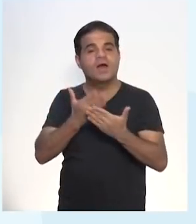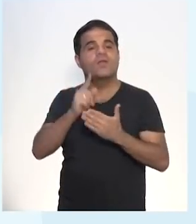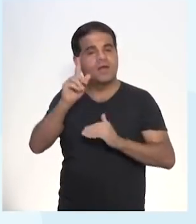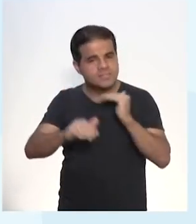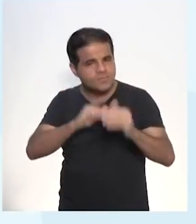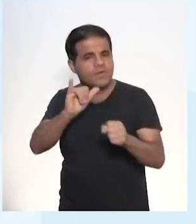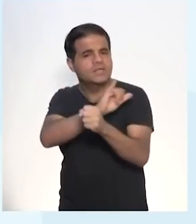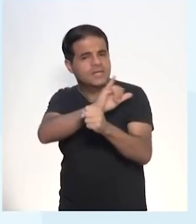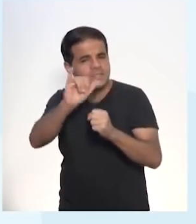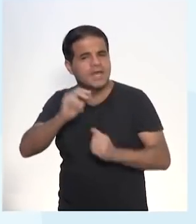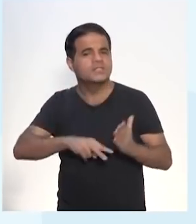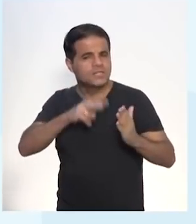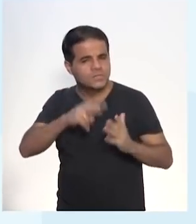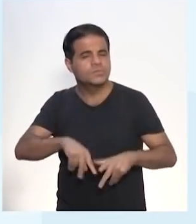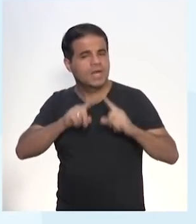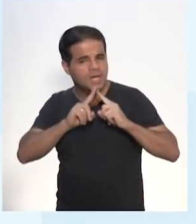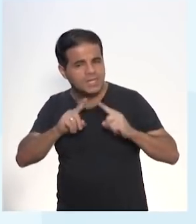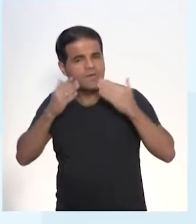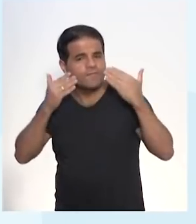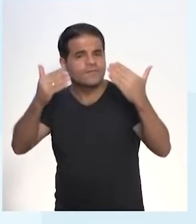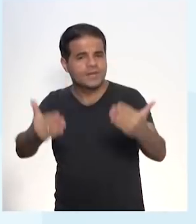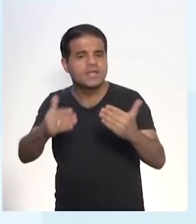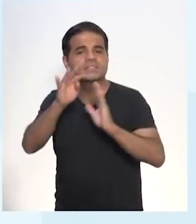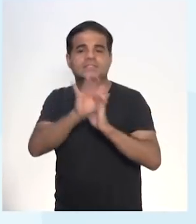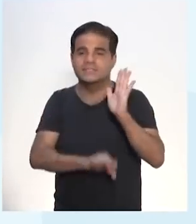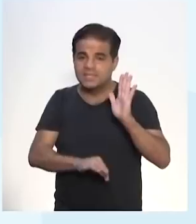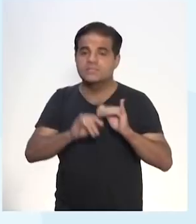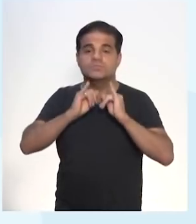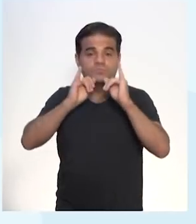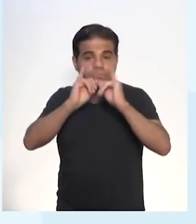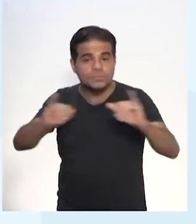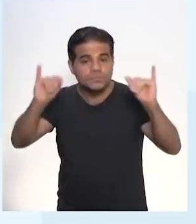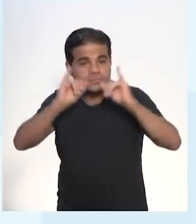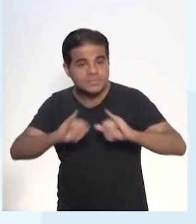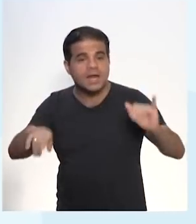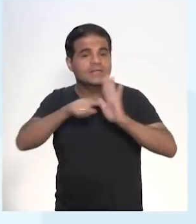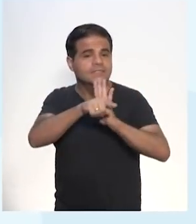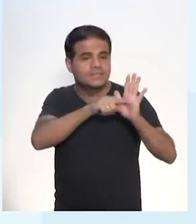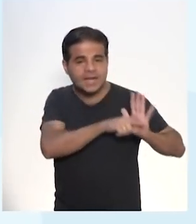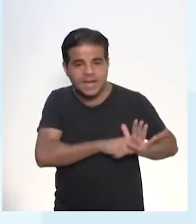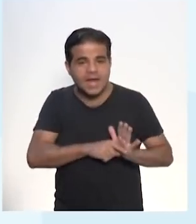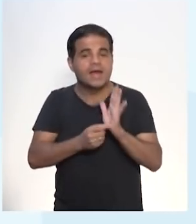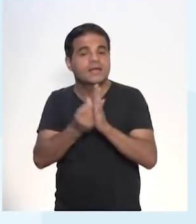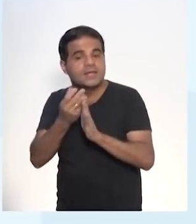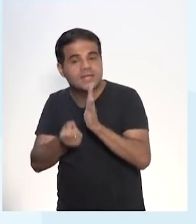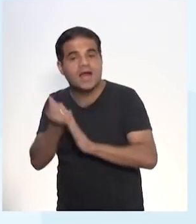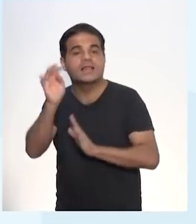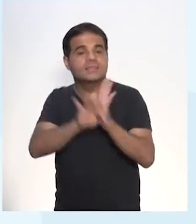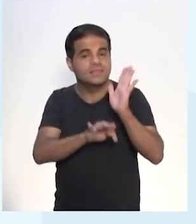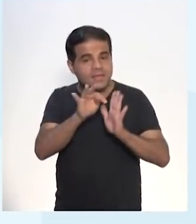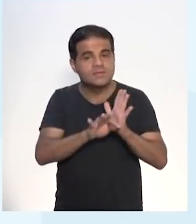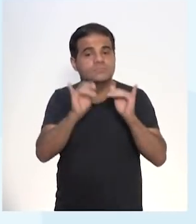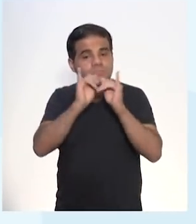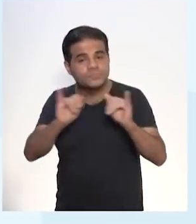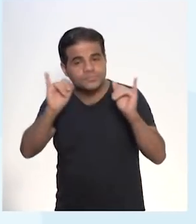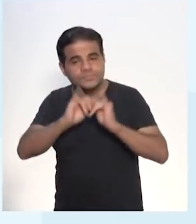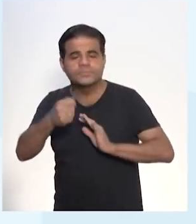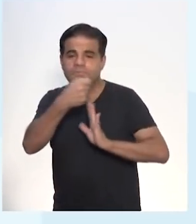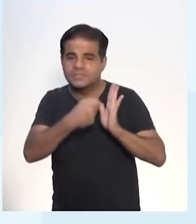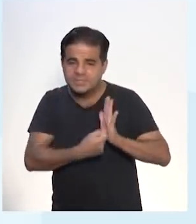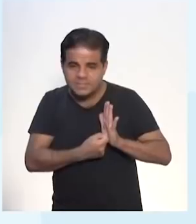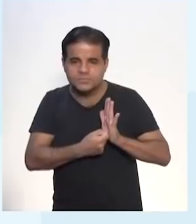desenvolver estratégias de leitura crítica frente aos textos publicitários e analisar e elaborar textos publicitários